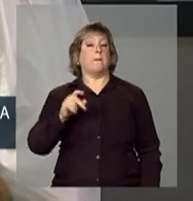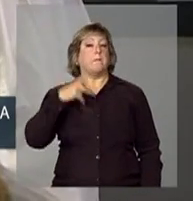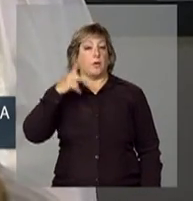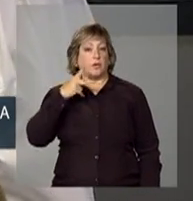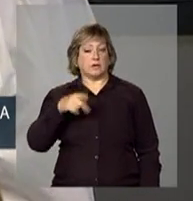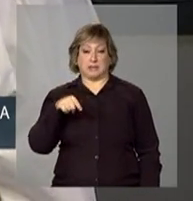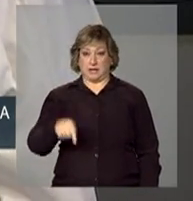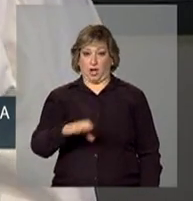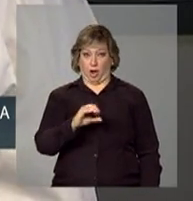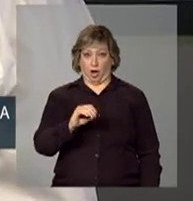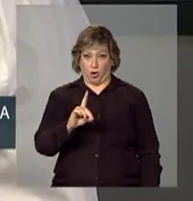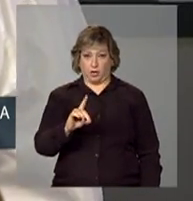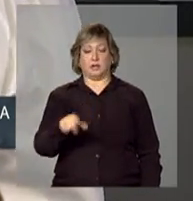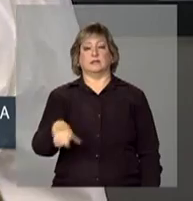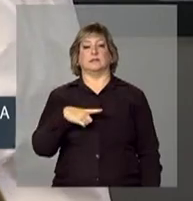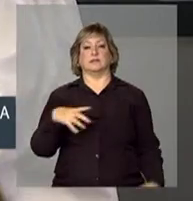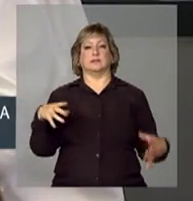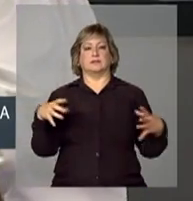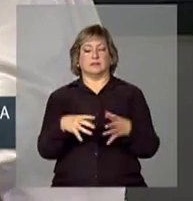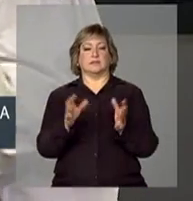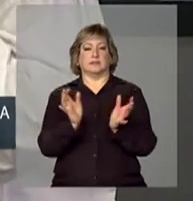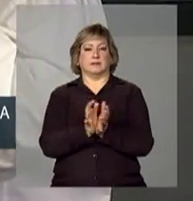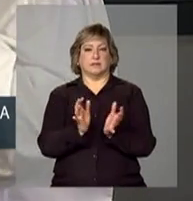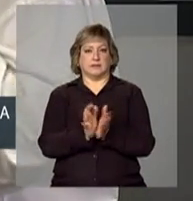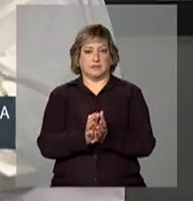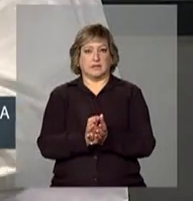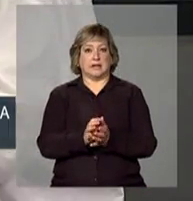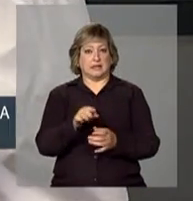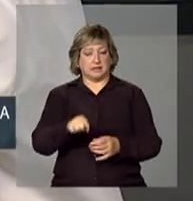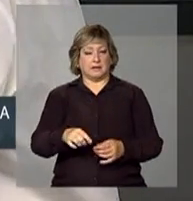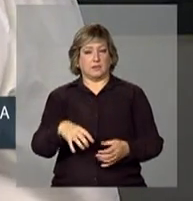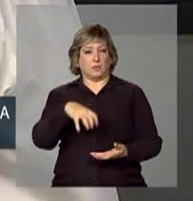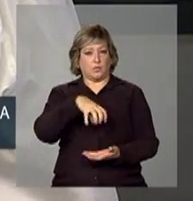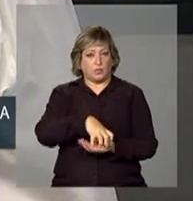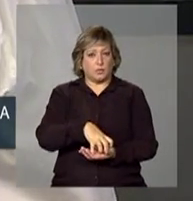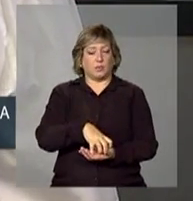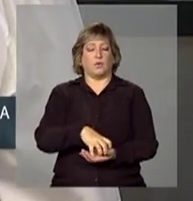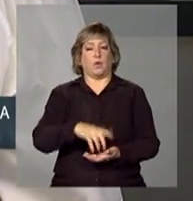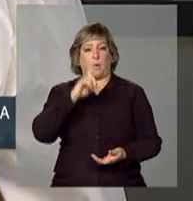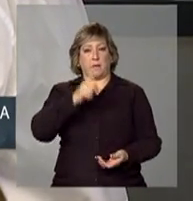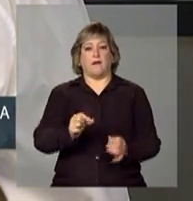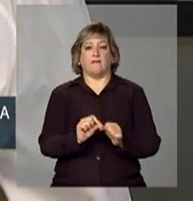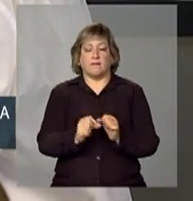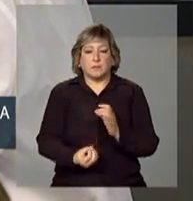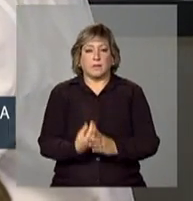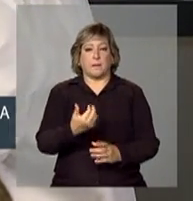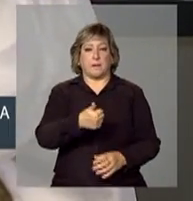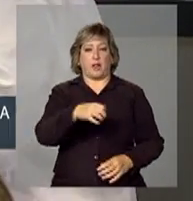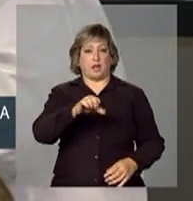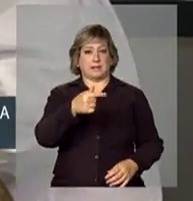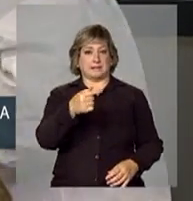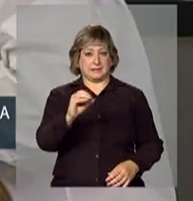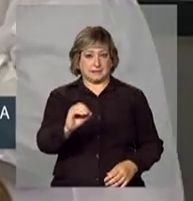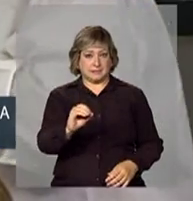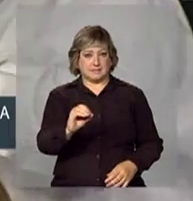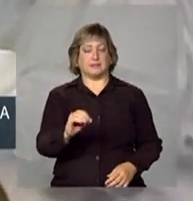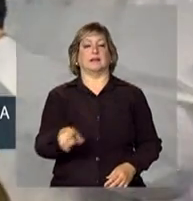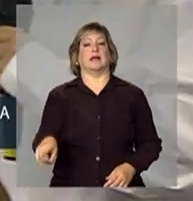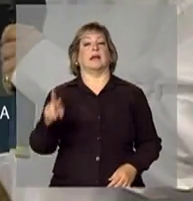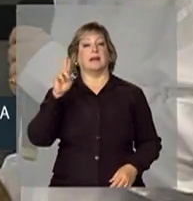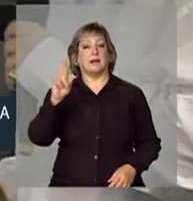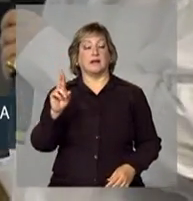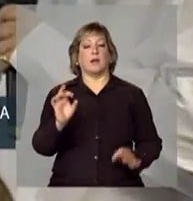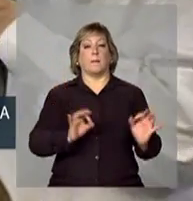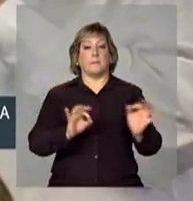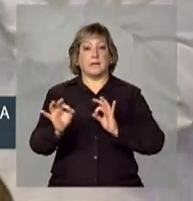de Operações de Defesa Interna, ele é a unidade de comando criada em 1970 e encarregada do planejamento,